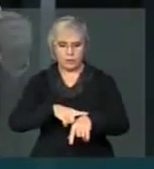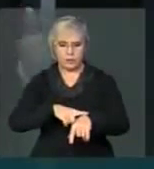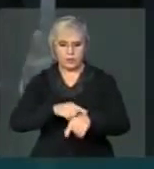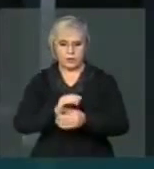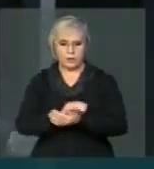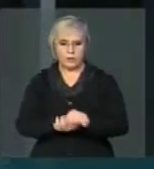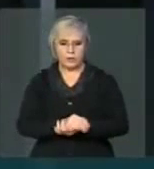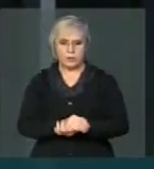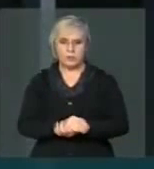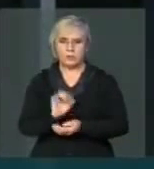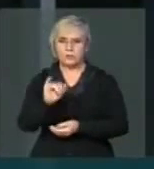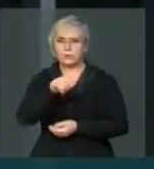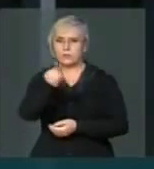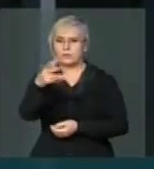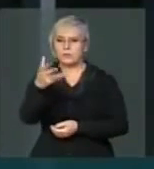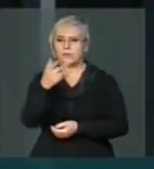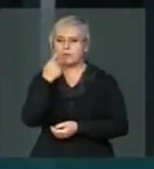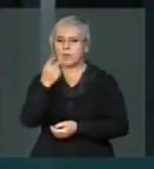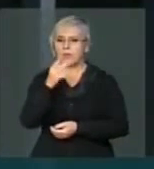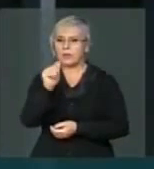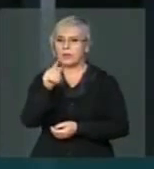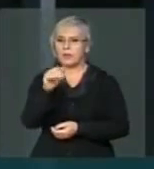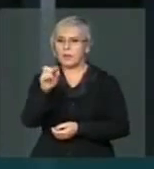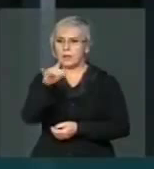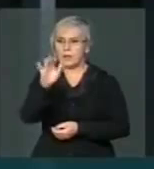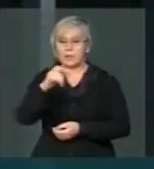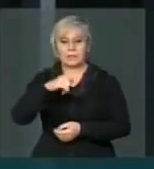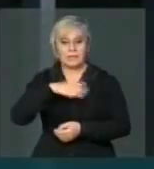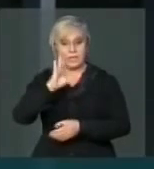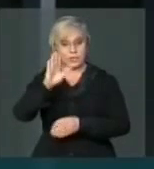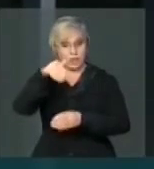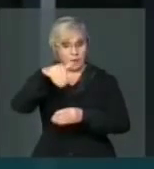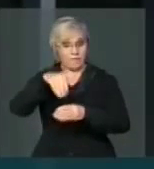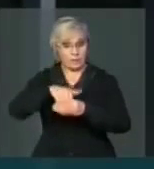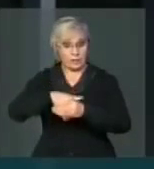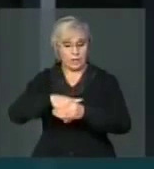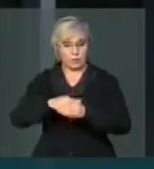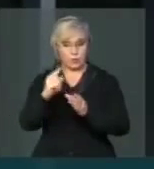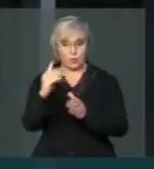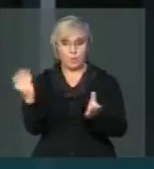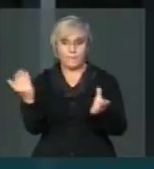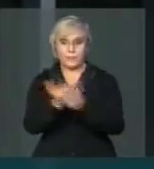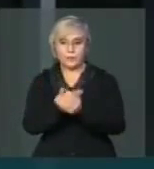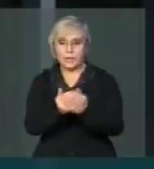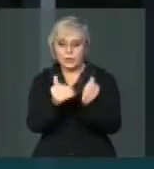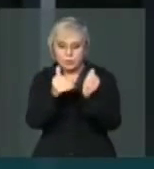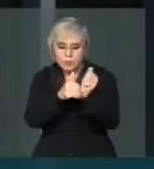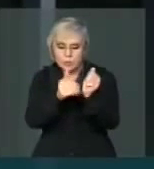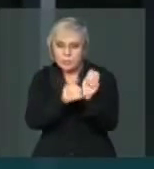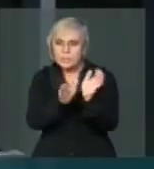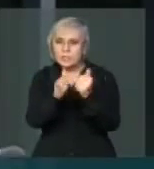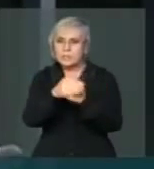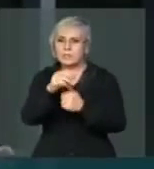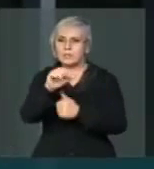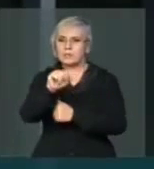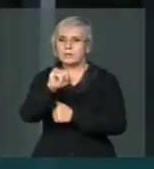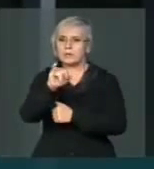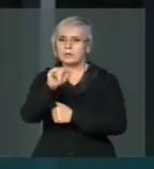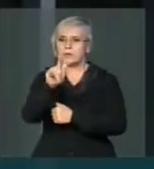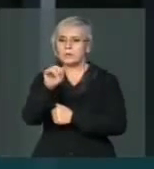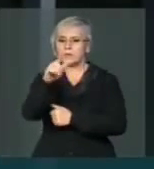demais deputados que querem aqui fazer a sua intervenção. Foi votado um processo de sigilo em relação